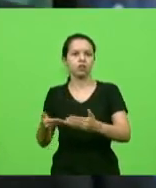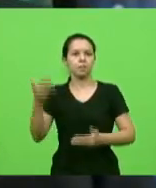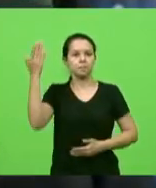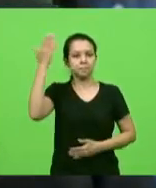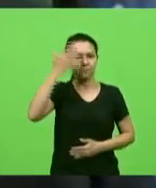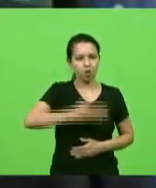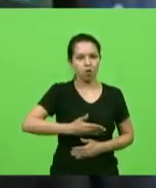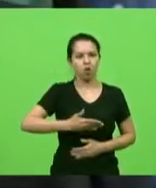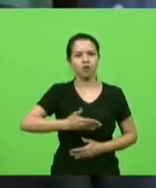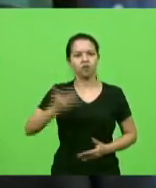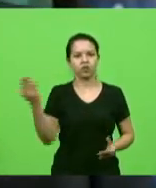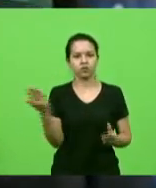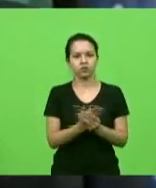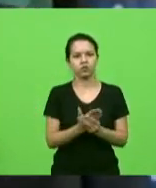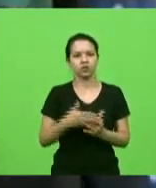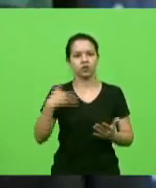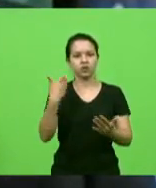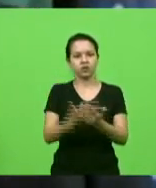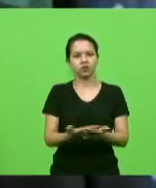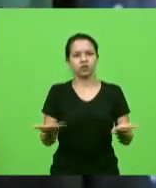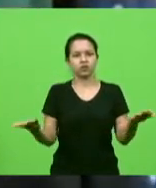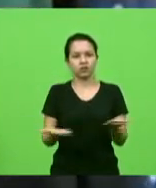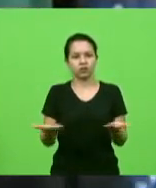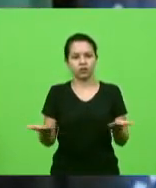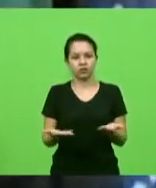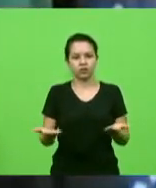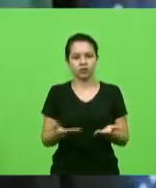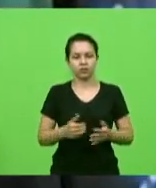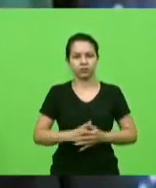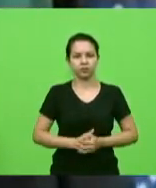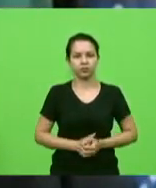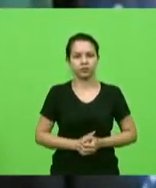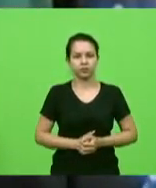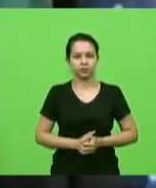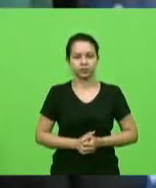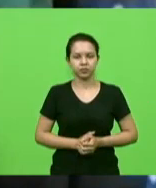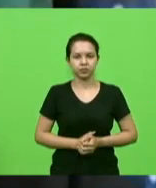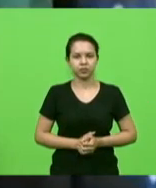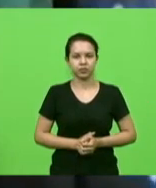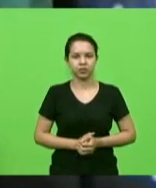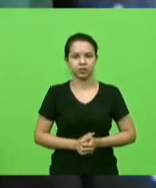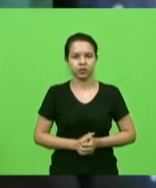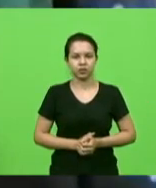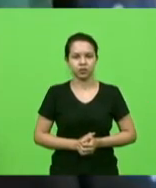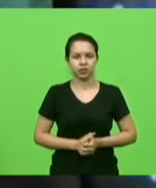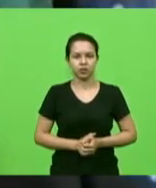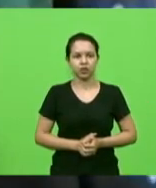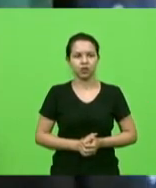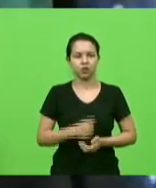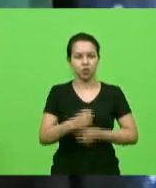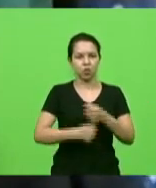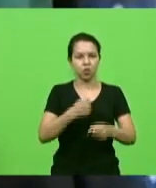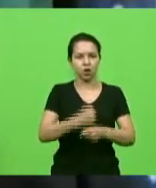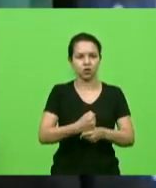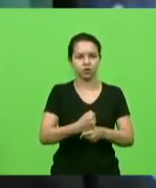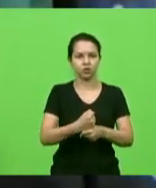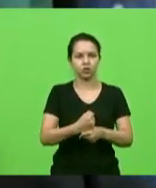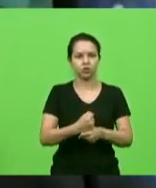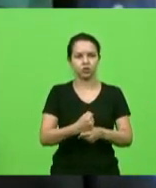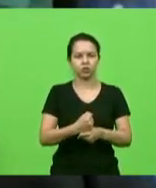teu Ou até hoje e Celso Ramos for essa pessoa o nome de 1999